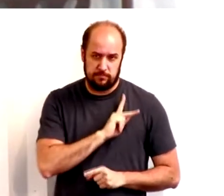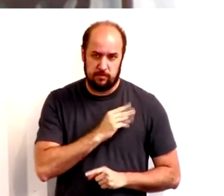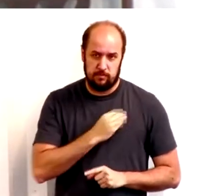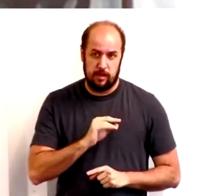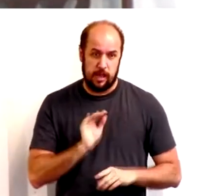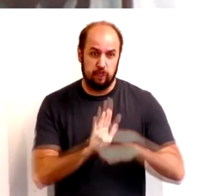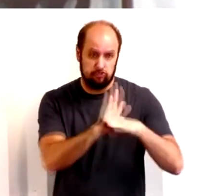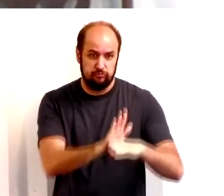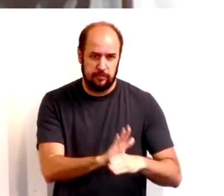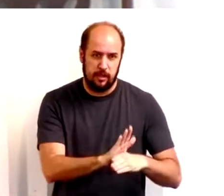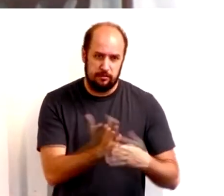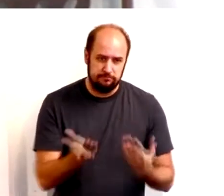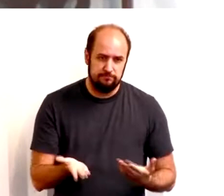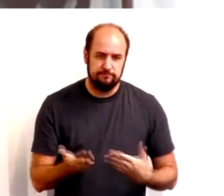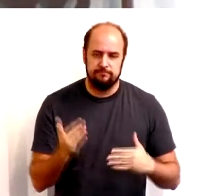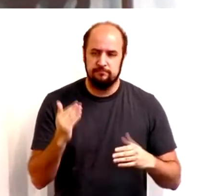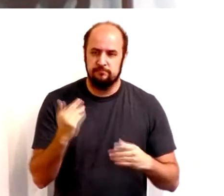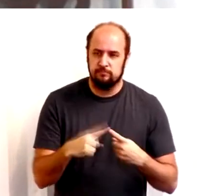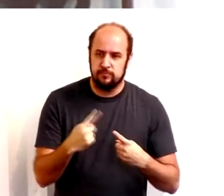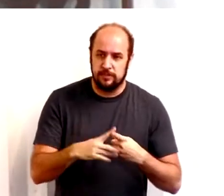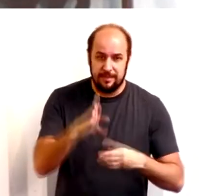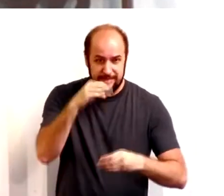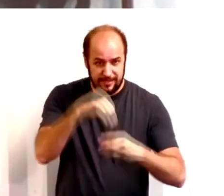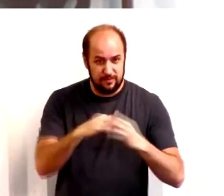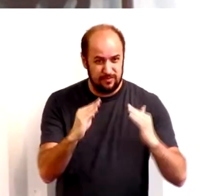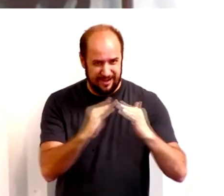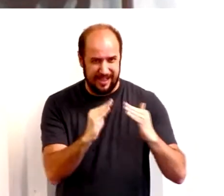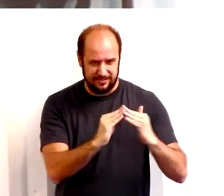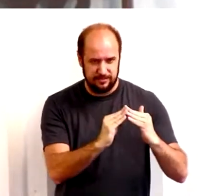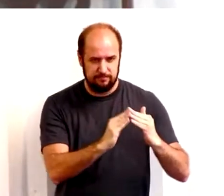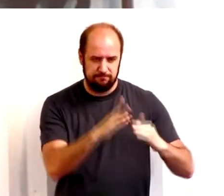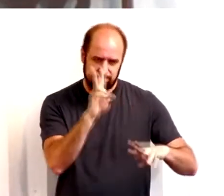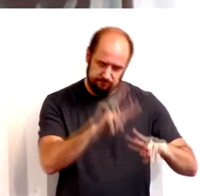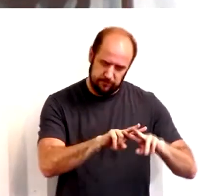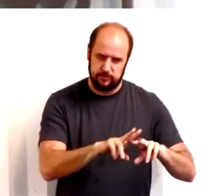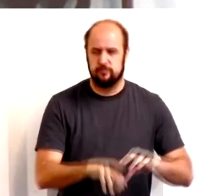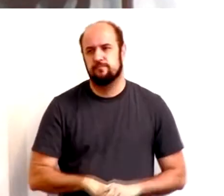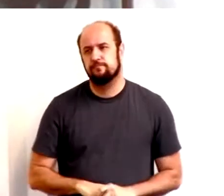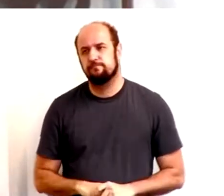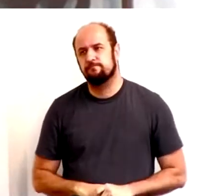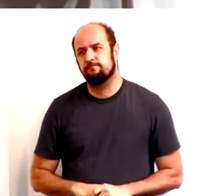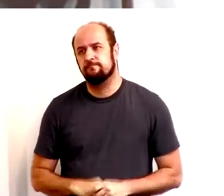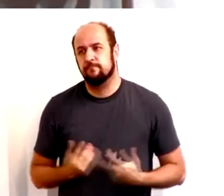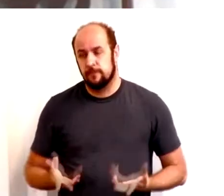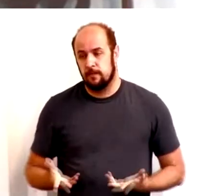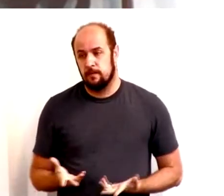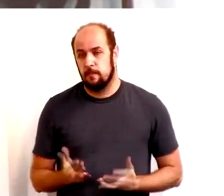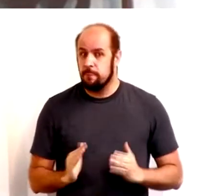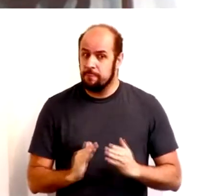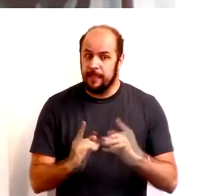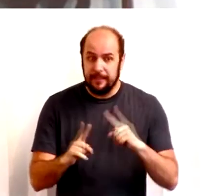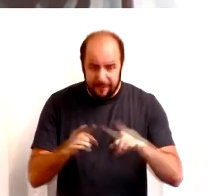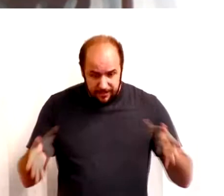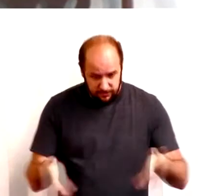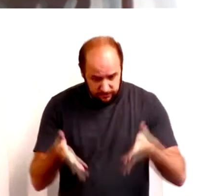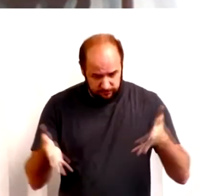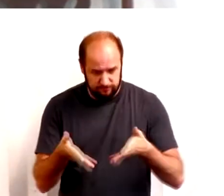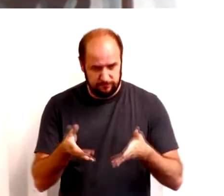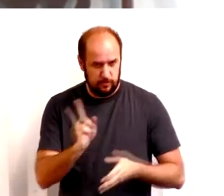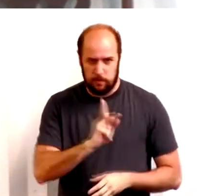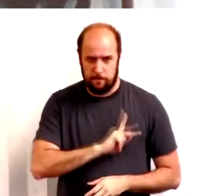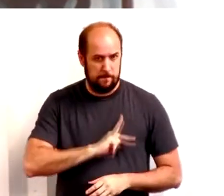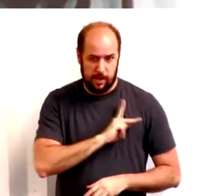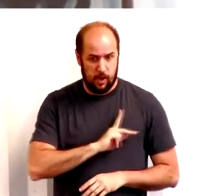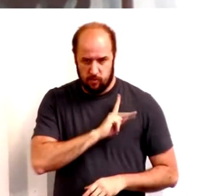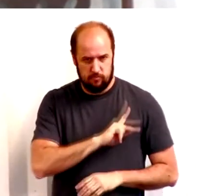momento em que ele estava em prisão domiciliar. Então quem comissionou foi a igreja, não foi